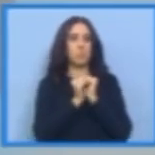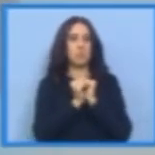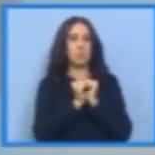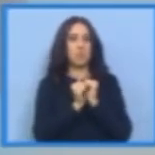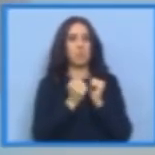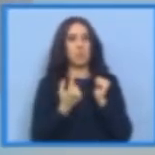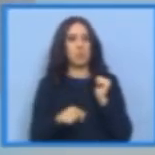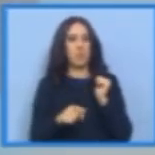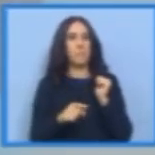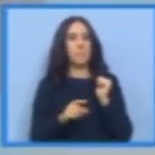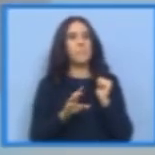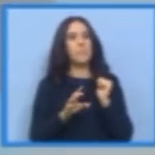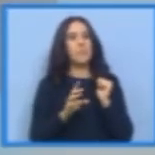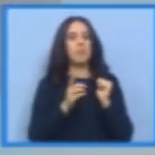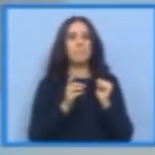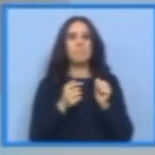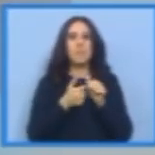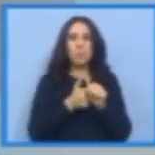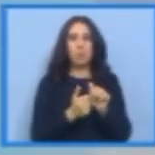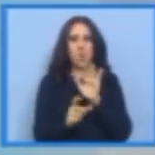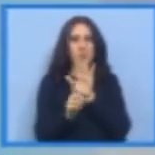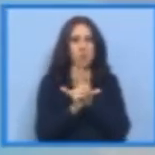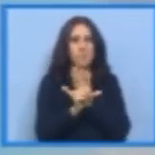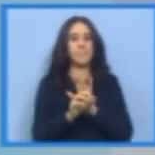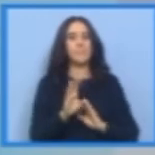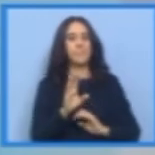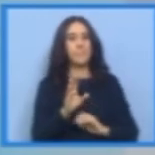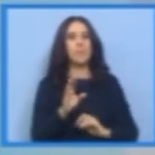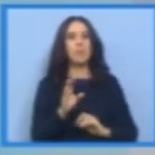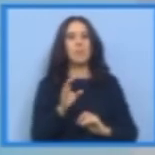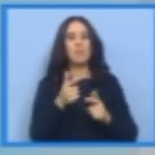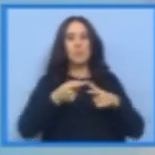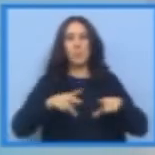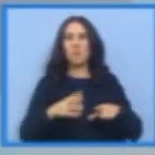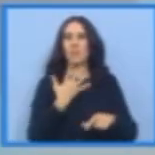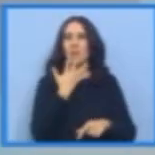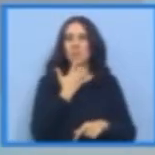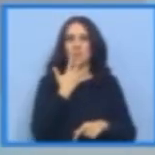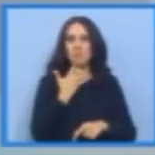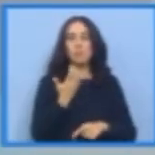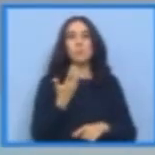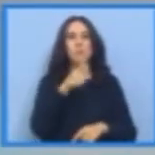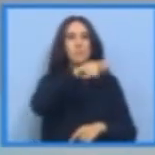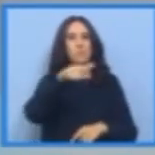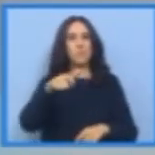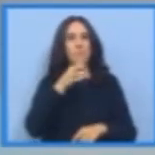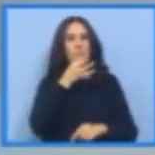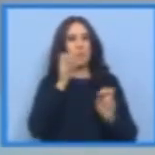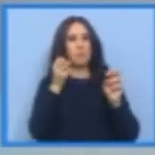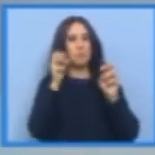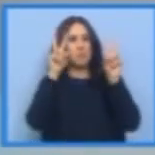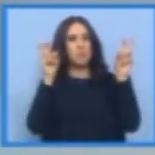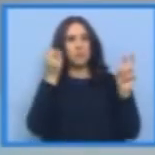regular. E, portanto, a questão da linguagem é uma questão que temos que cuidar e não esquecer nunca que estamos a falar de pessoas e falar